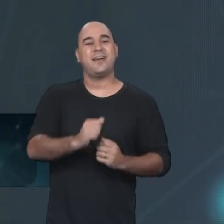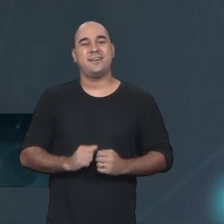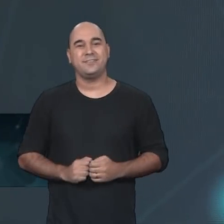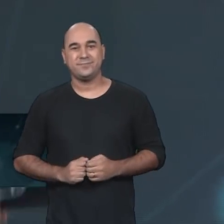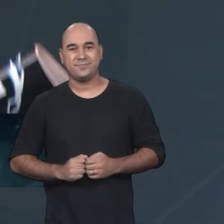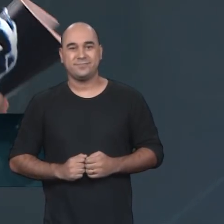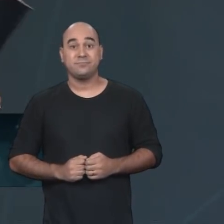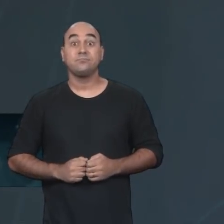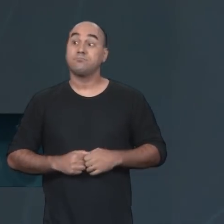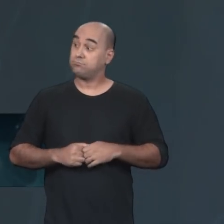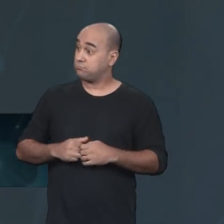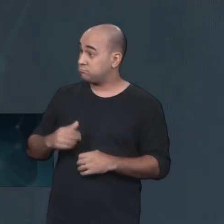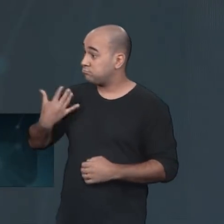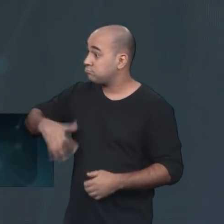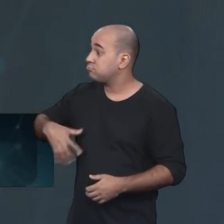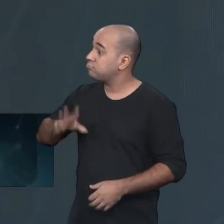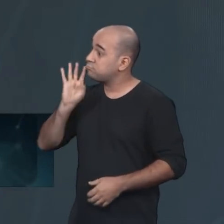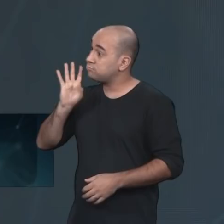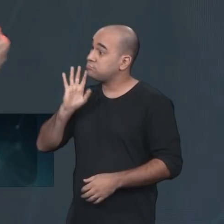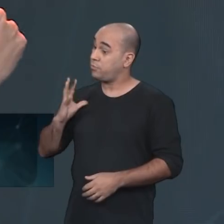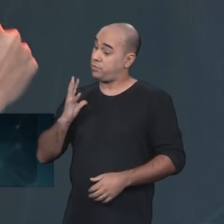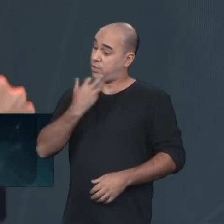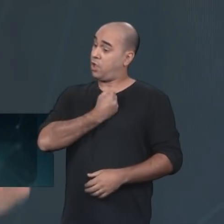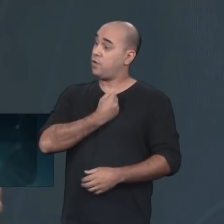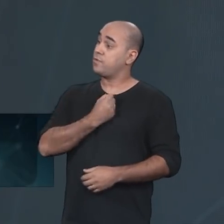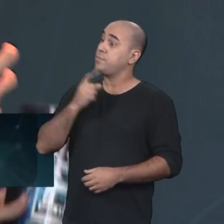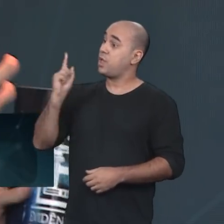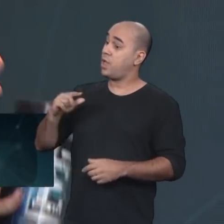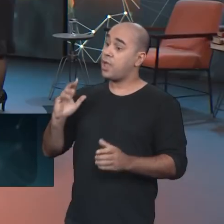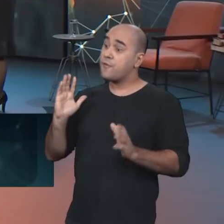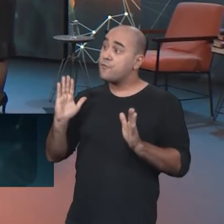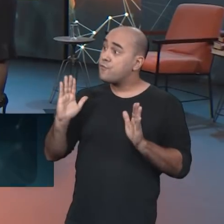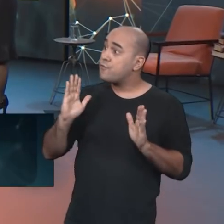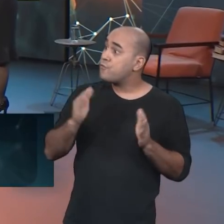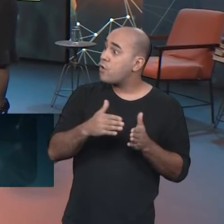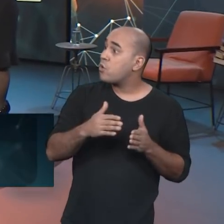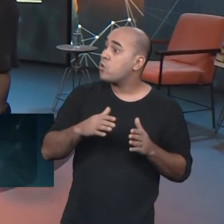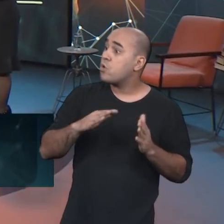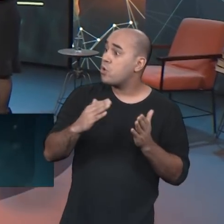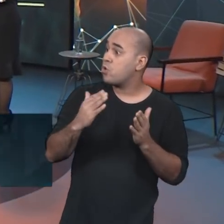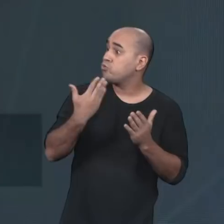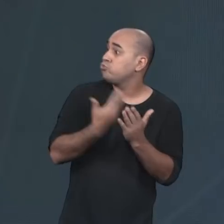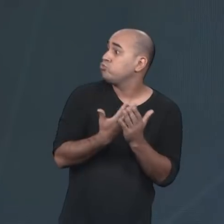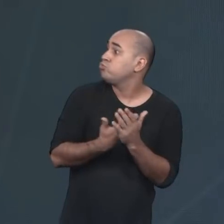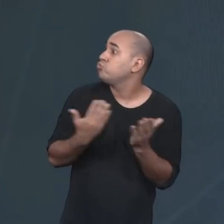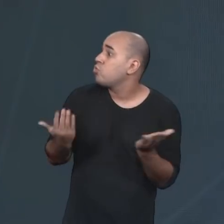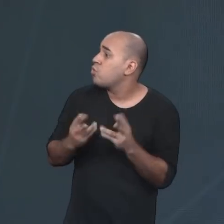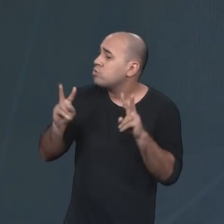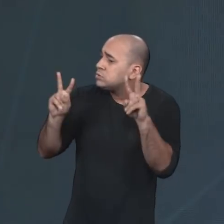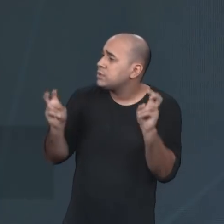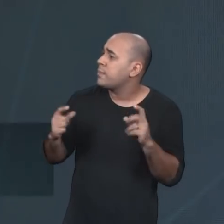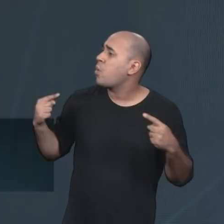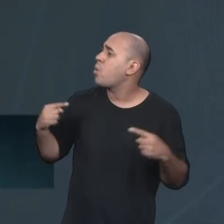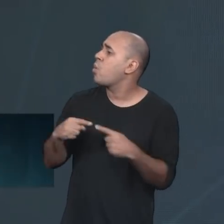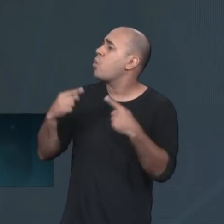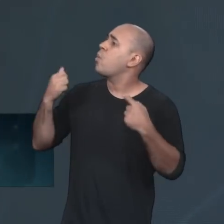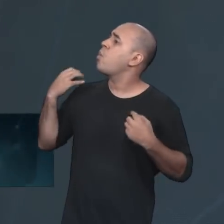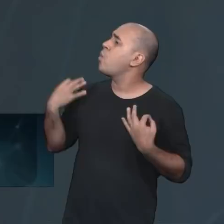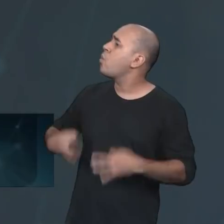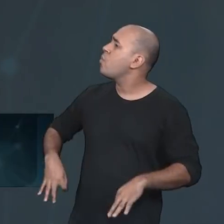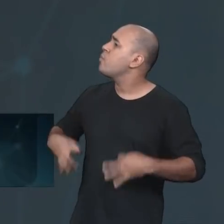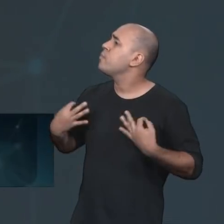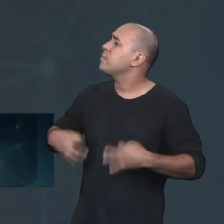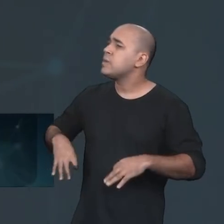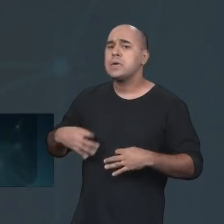Cristo, que é o tema principal da palestra, da aula aqui com o Rodrigo Silva. Hoje, lembrando para você, viu, o tema